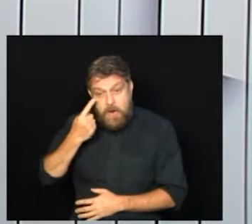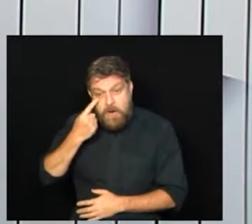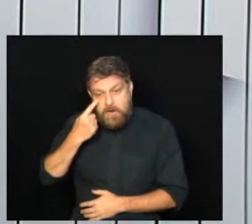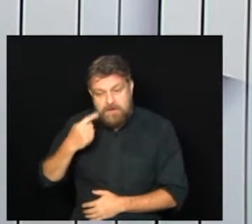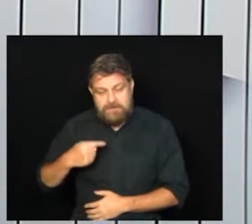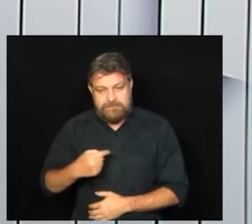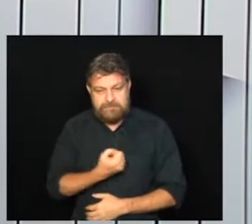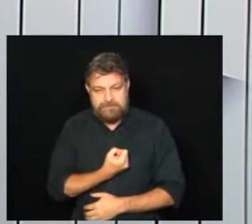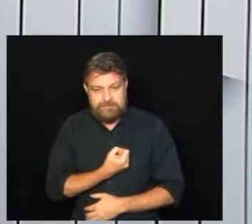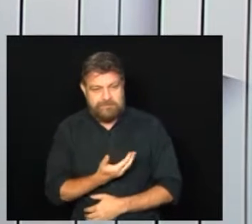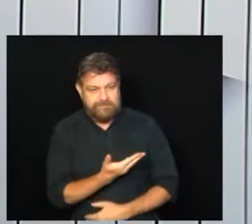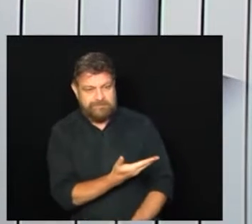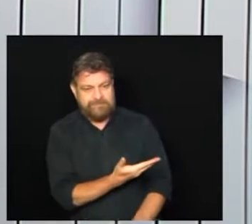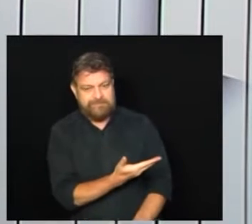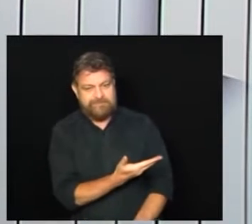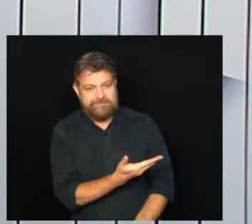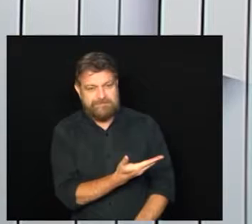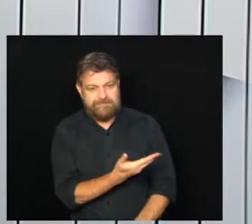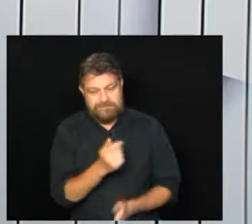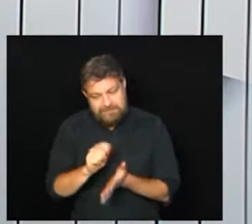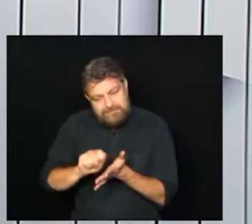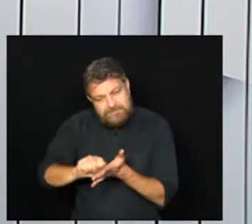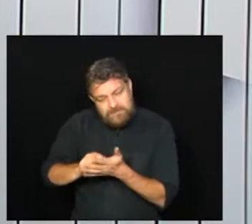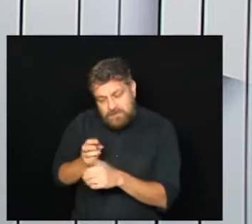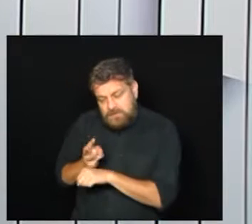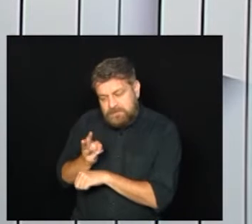o nosso DDD.